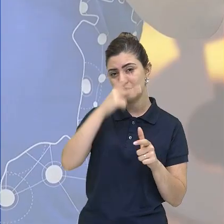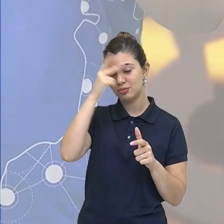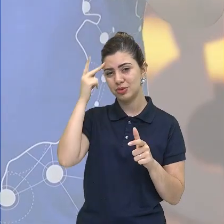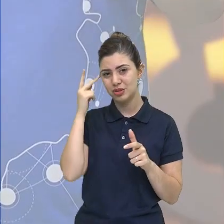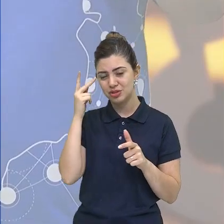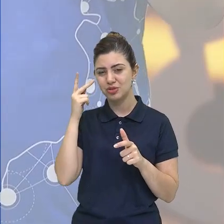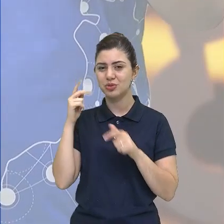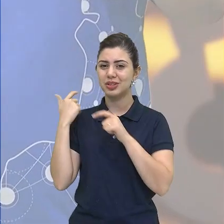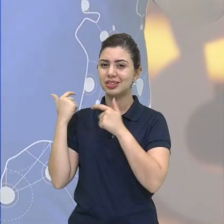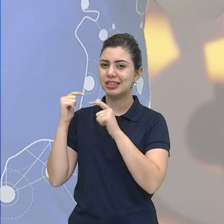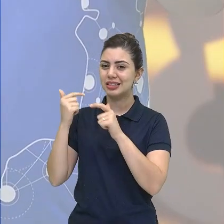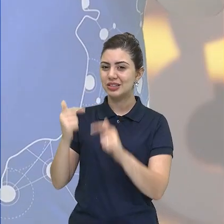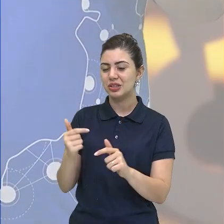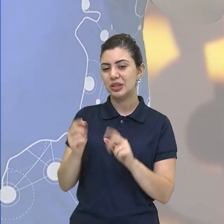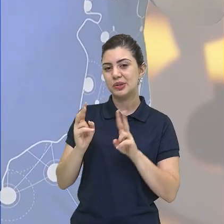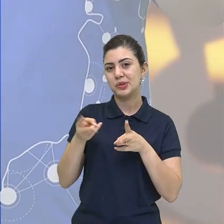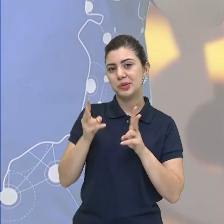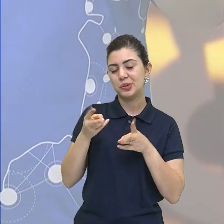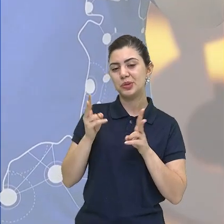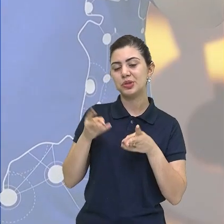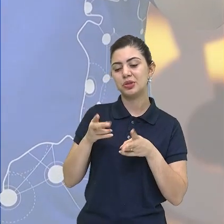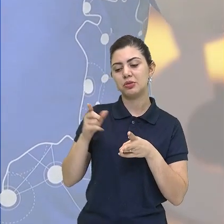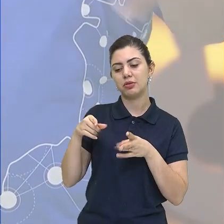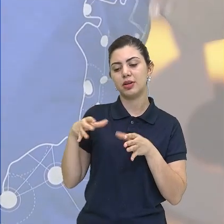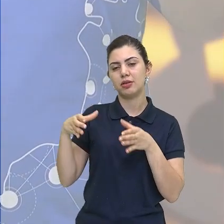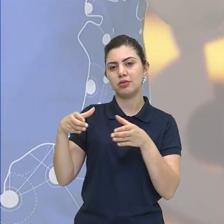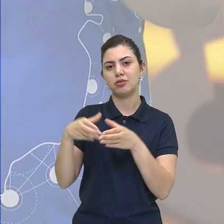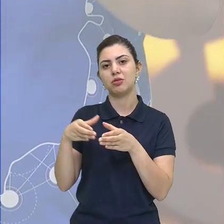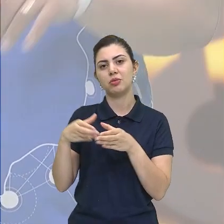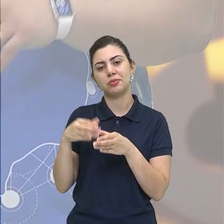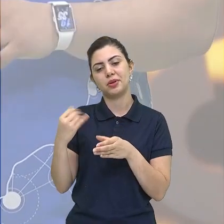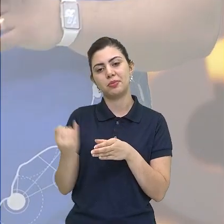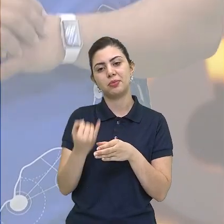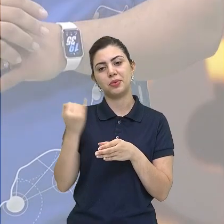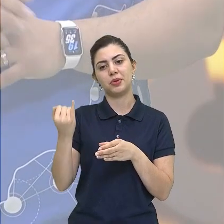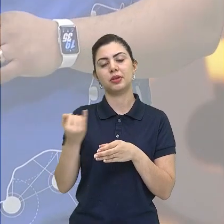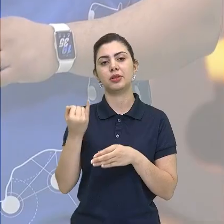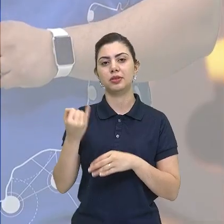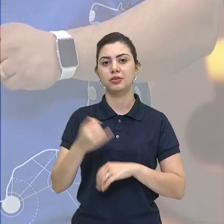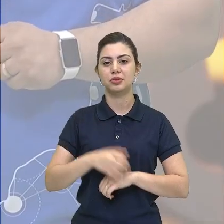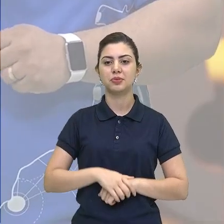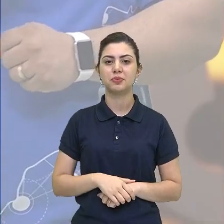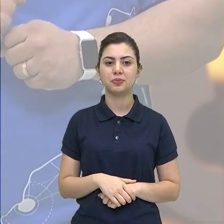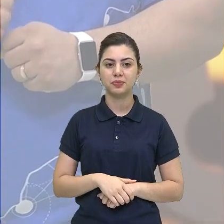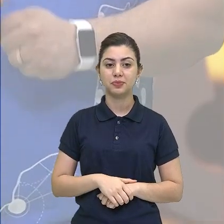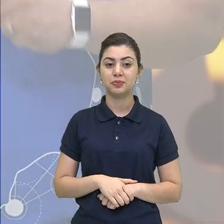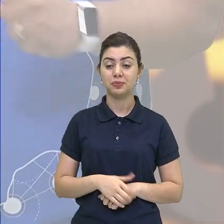tradicionalistas ainda mantêm essa visão da importância das castas e que elas não se misturem. O